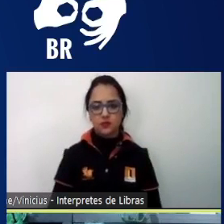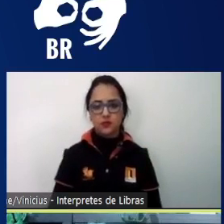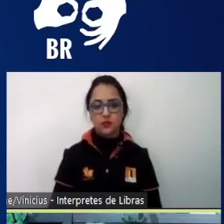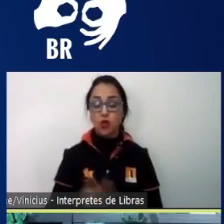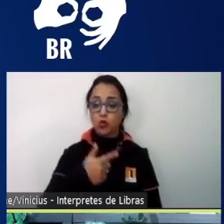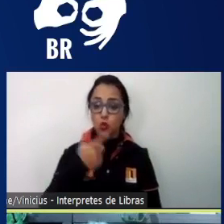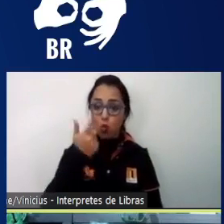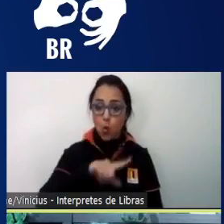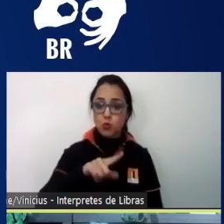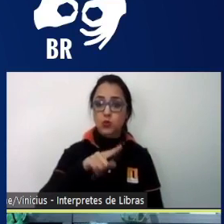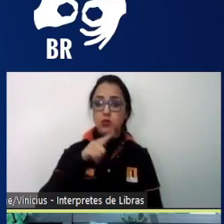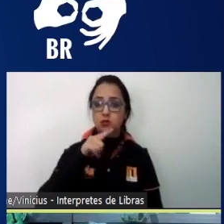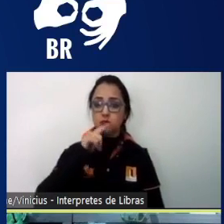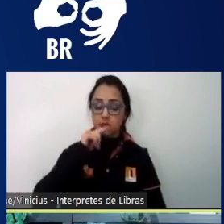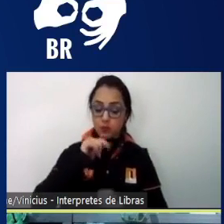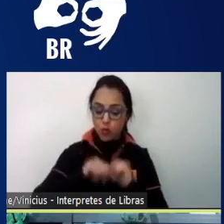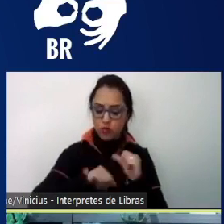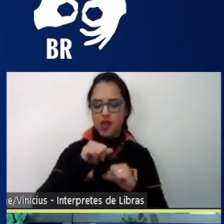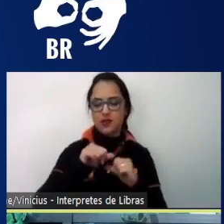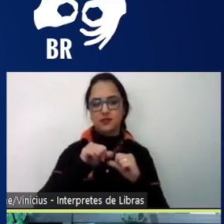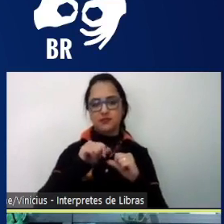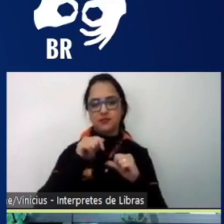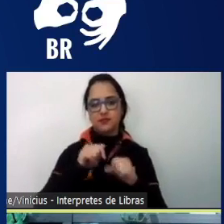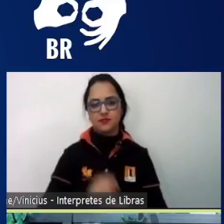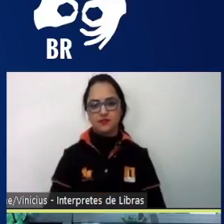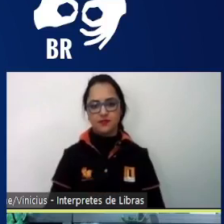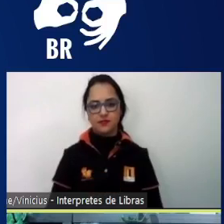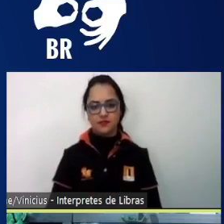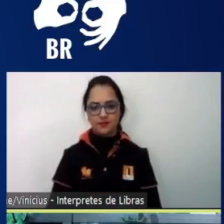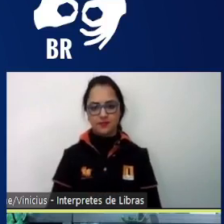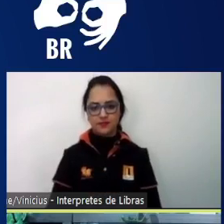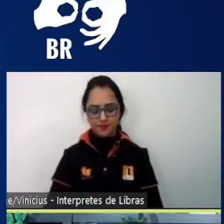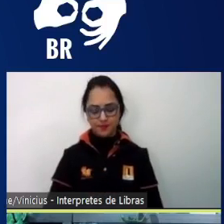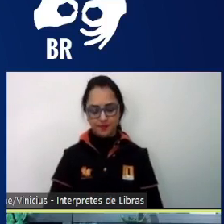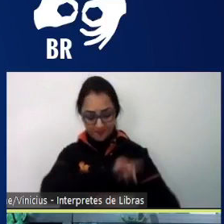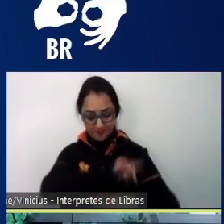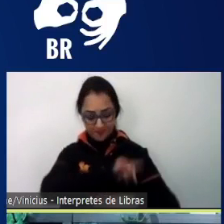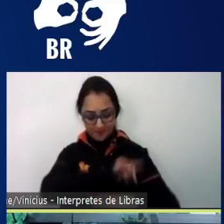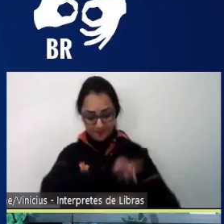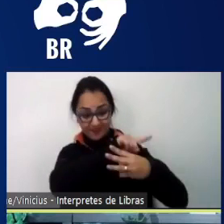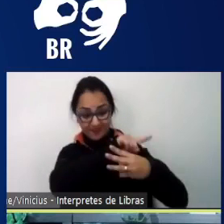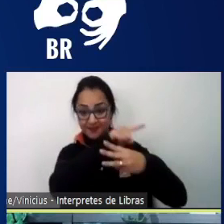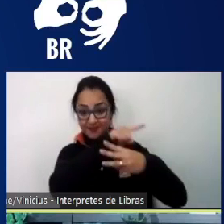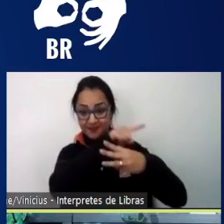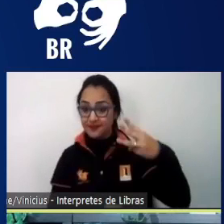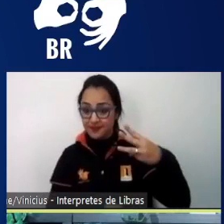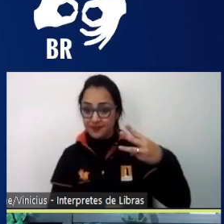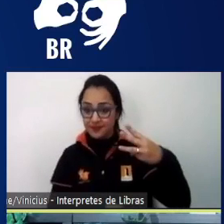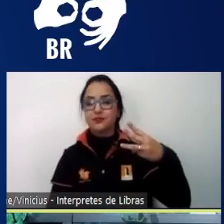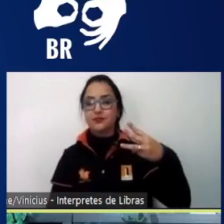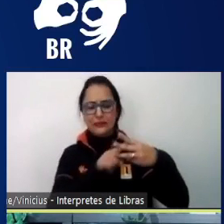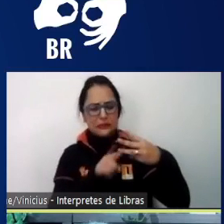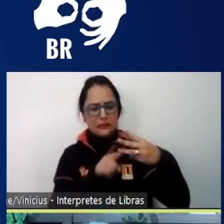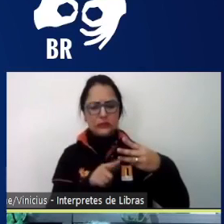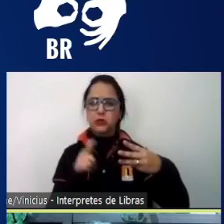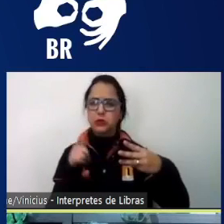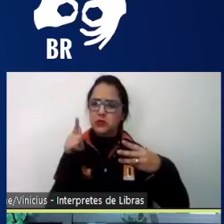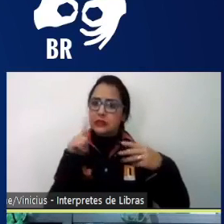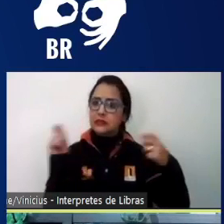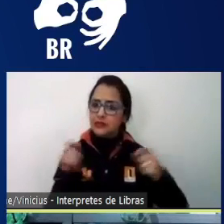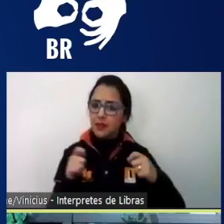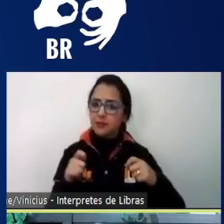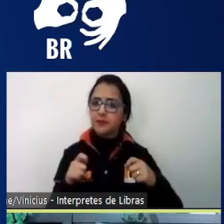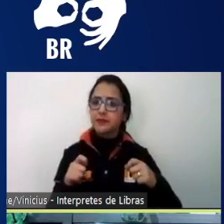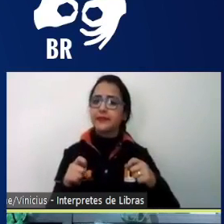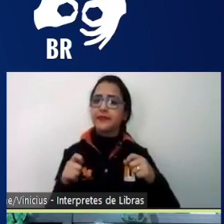no processo. Esses três conceitos, eles são capazes de coexistir